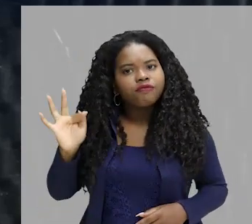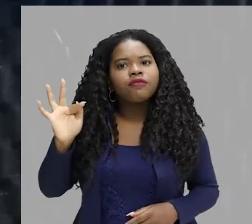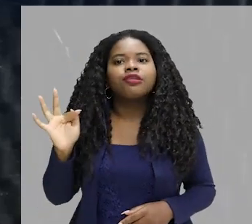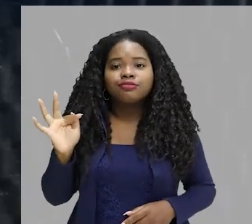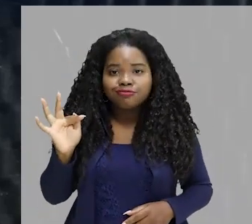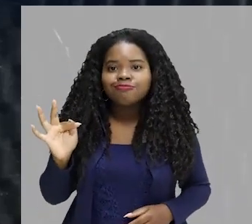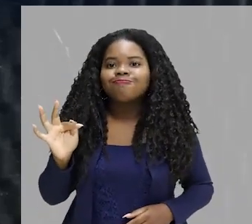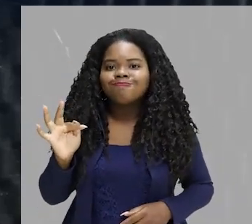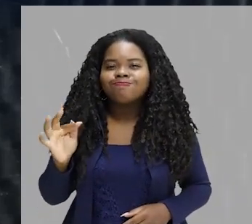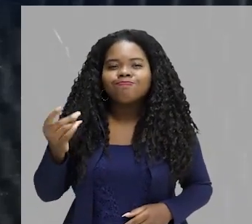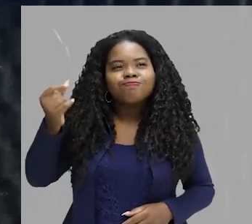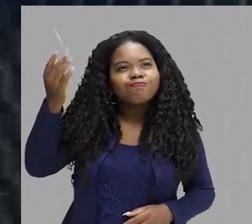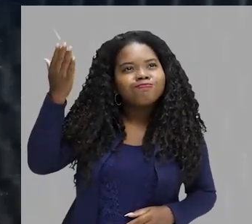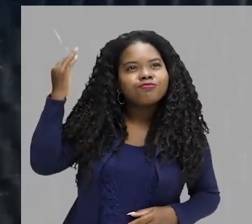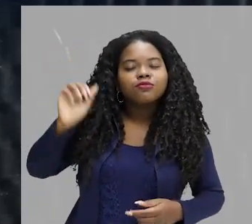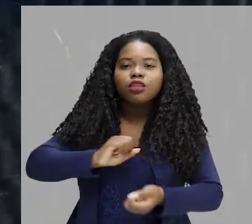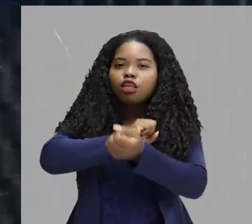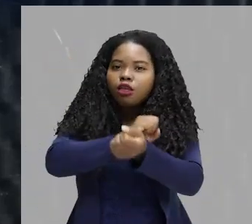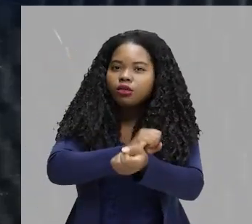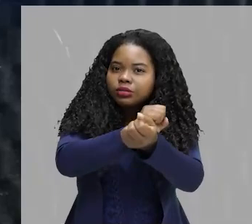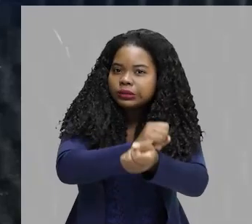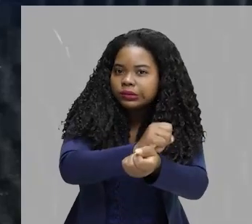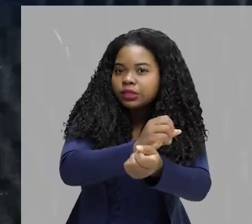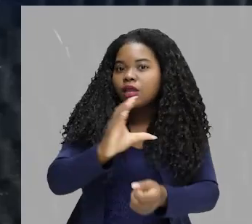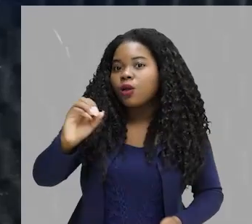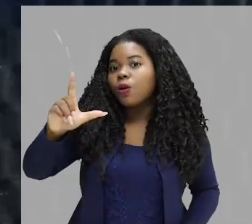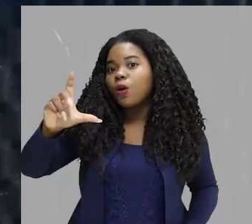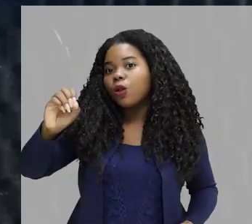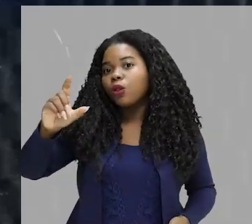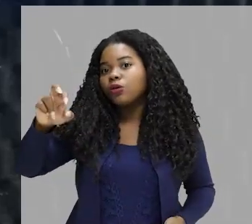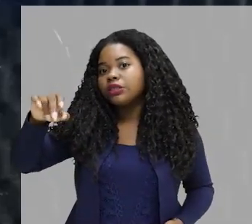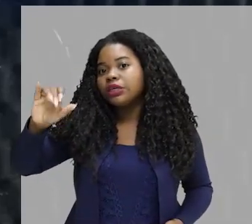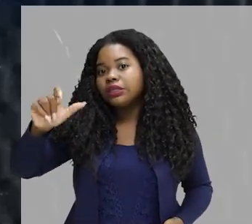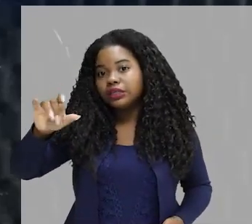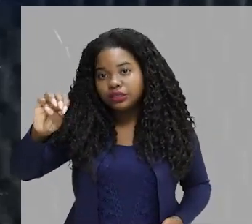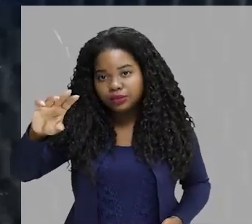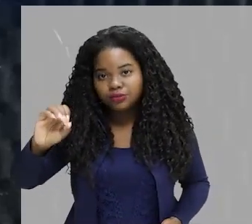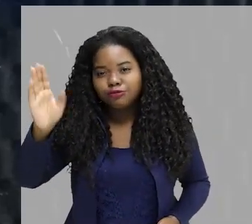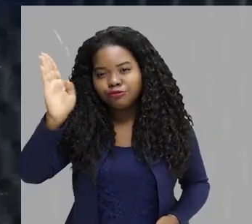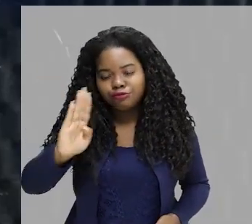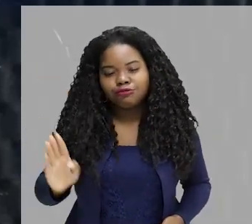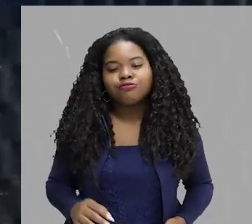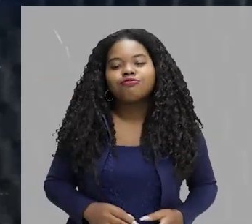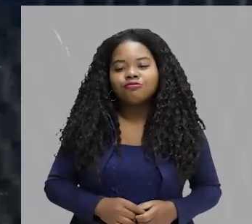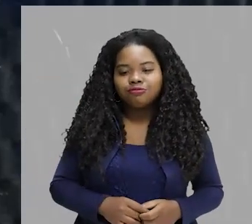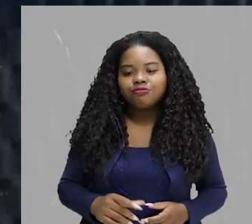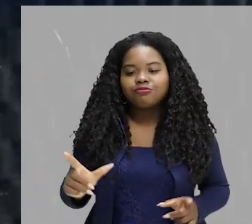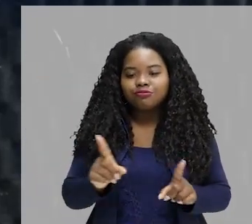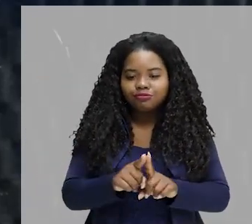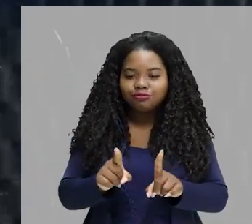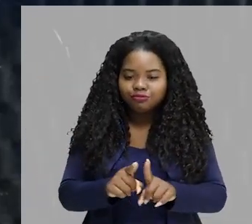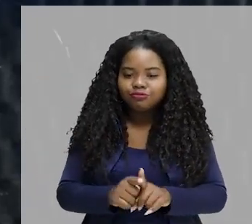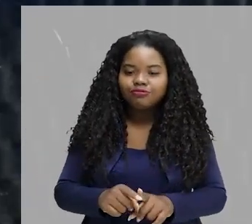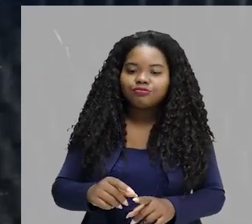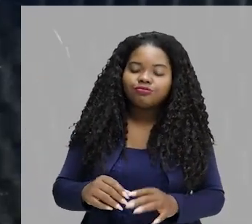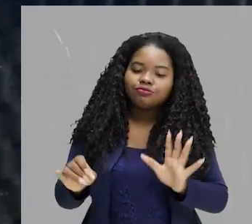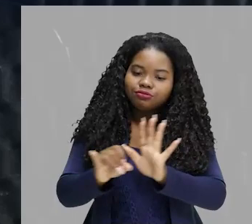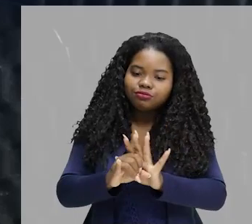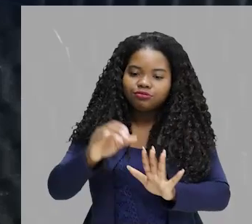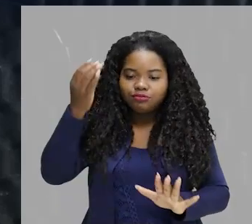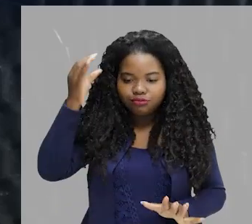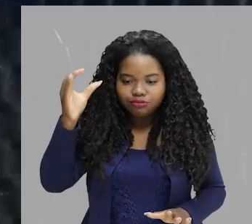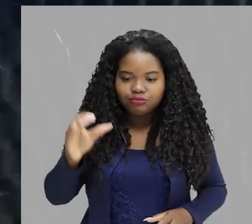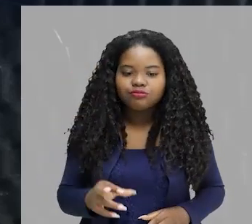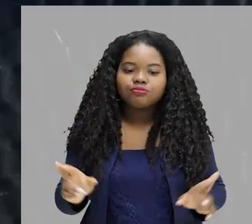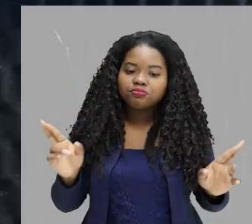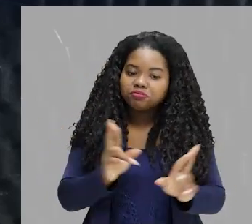ali da época da escravidão, da época do colonialismo no Brasil, certo? Havendo uma noção de identidade cultural implícita na